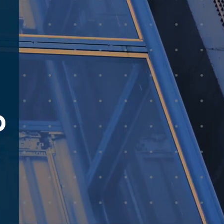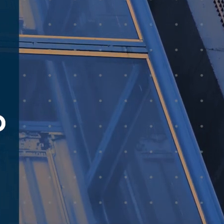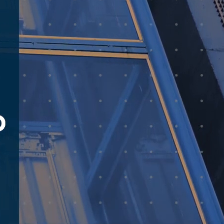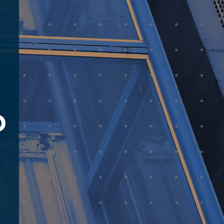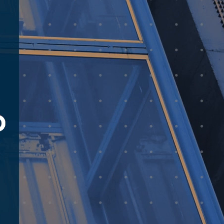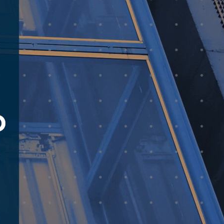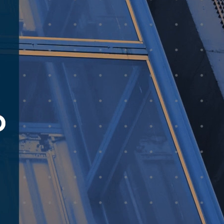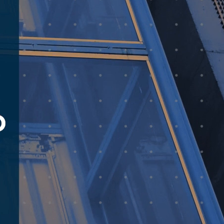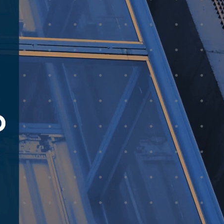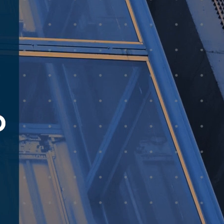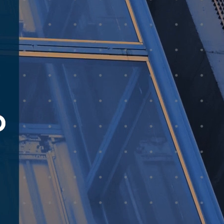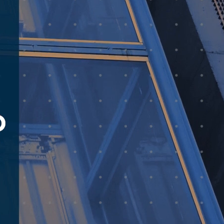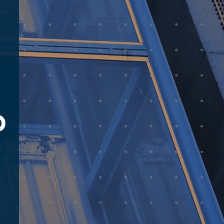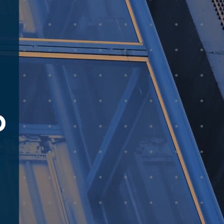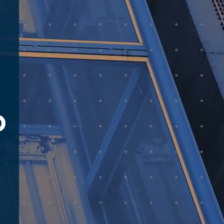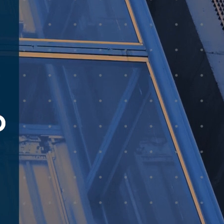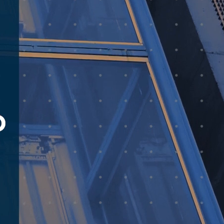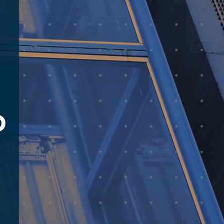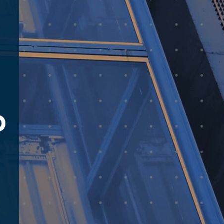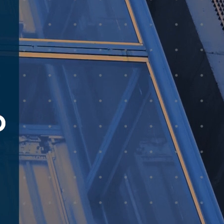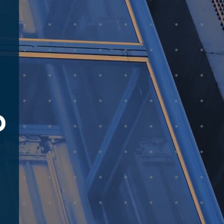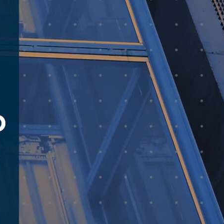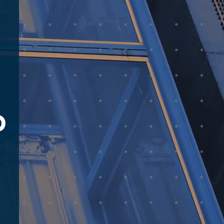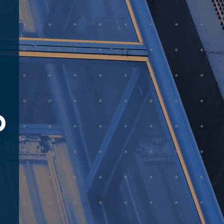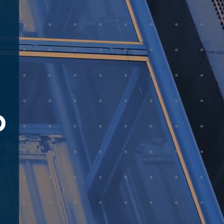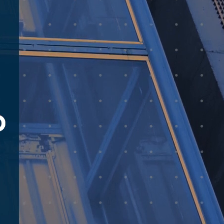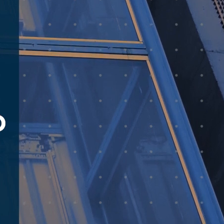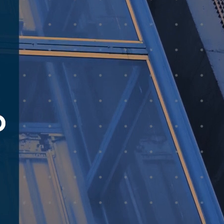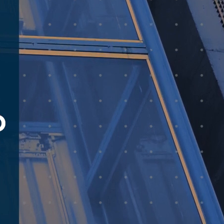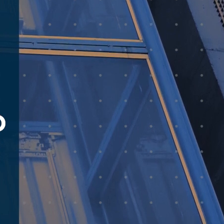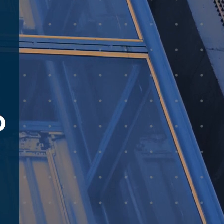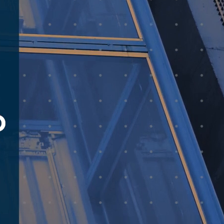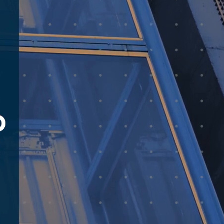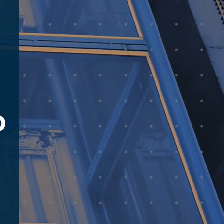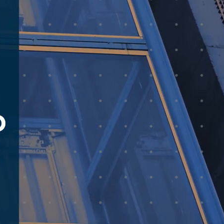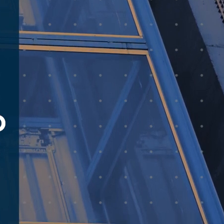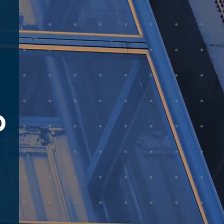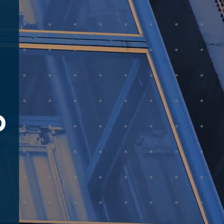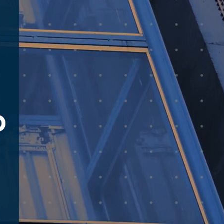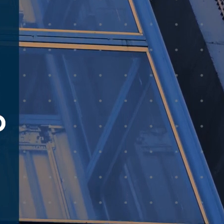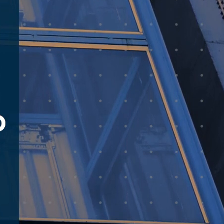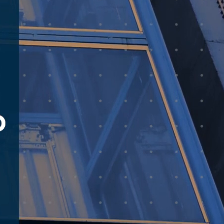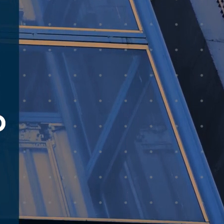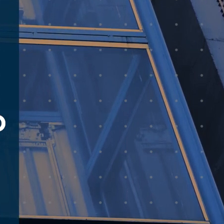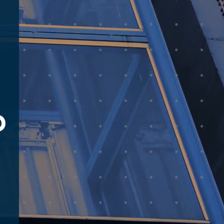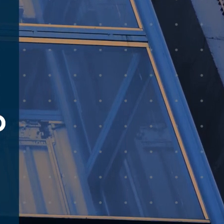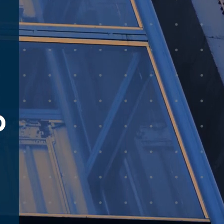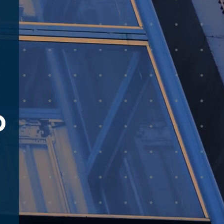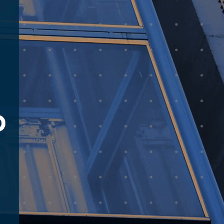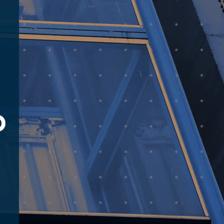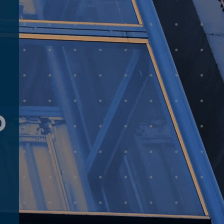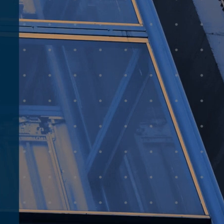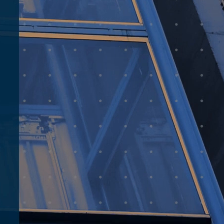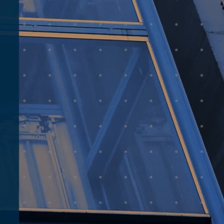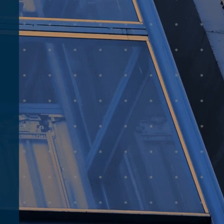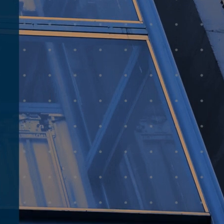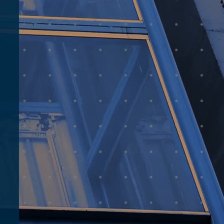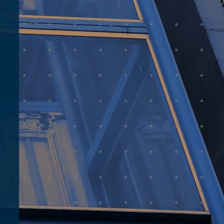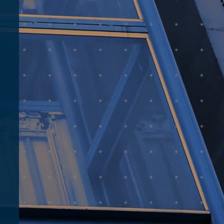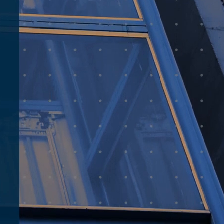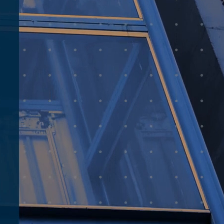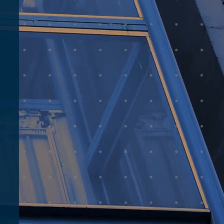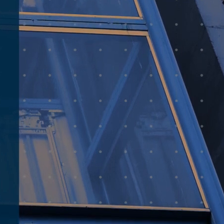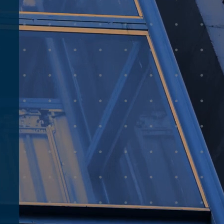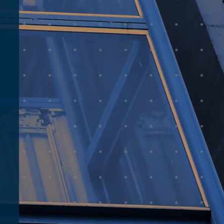cozinha, ajustador mecânico, analista de negócios, arte finalista, desenhista técnico de artes gráficas, assistente